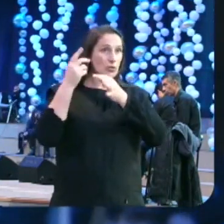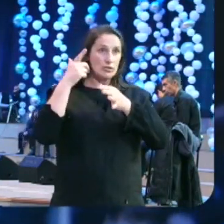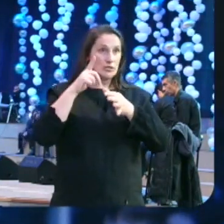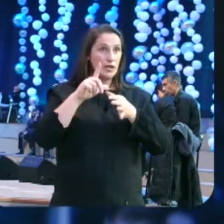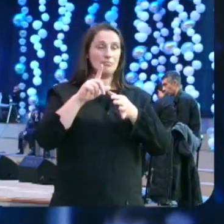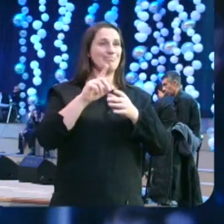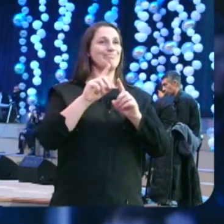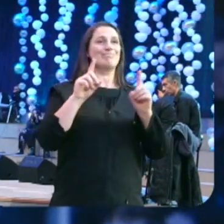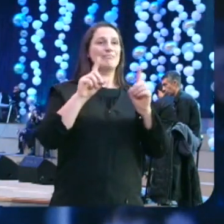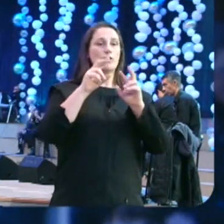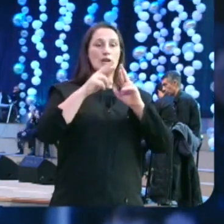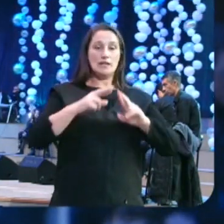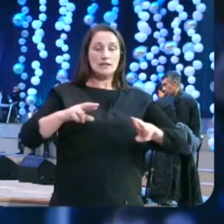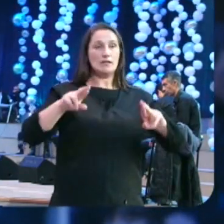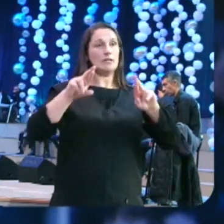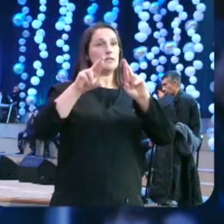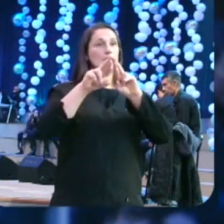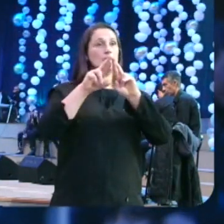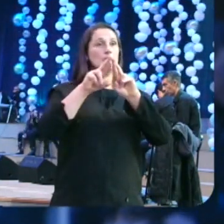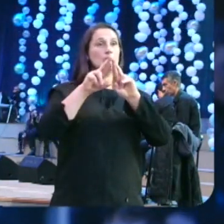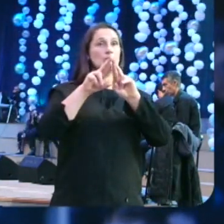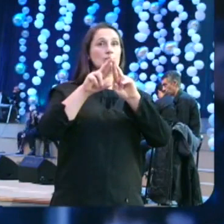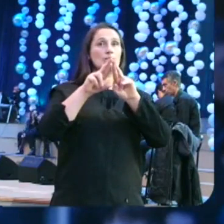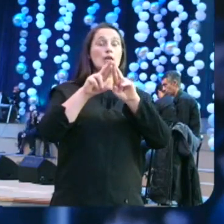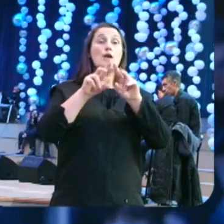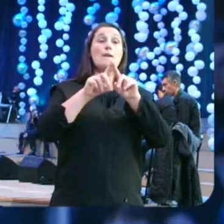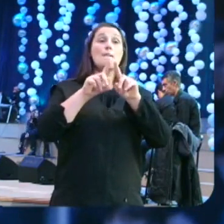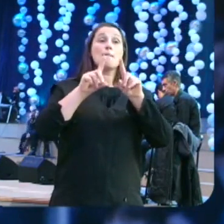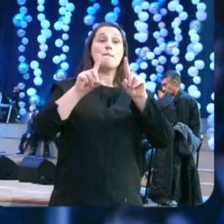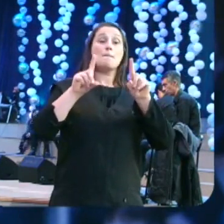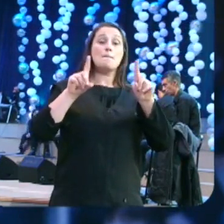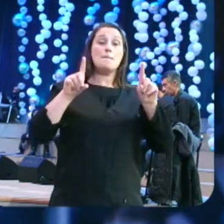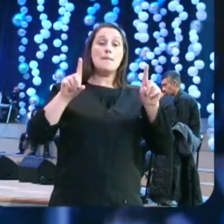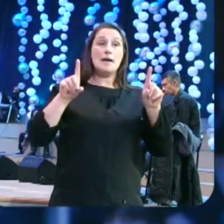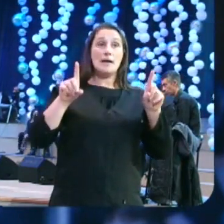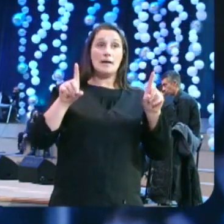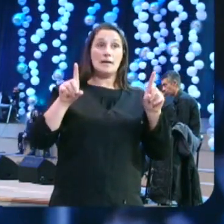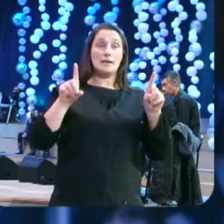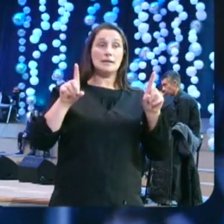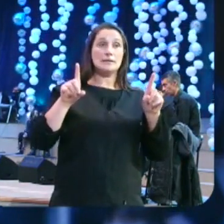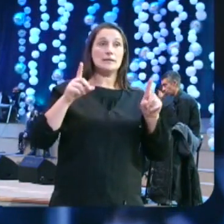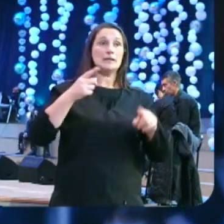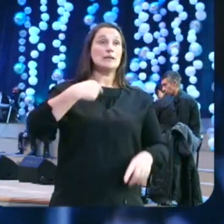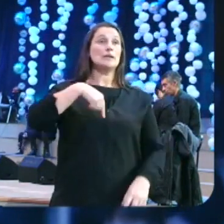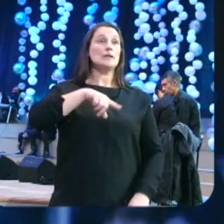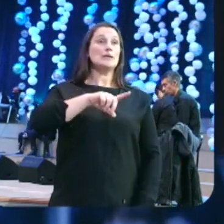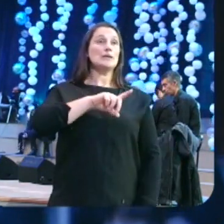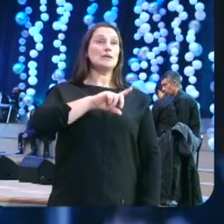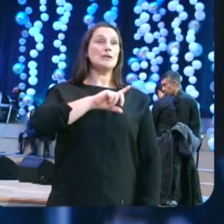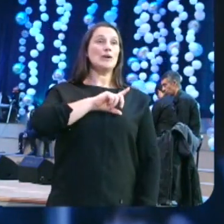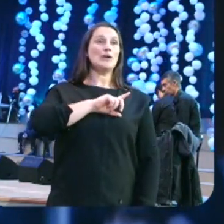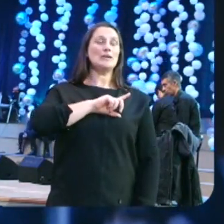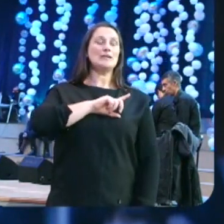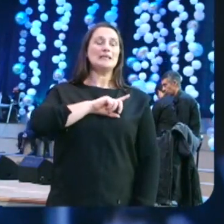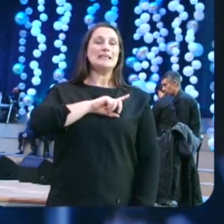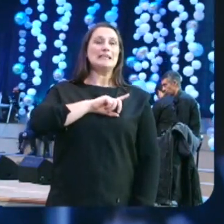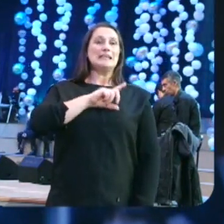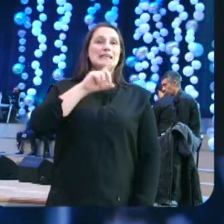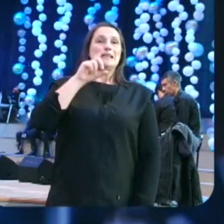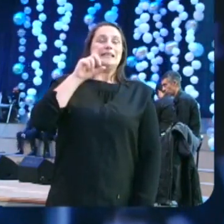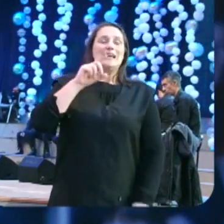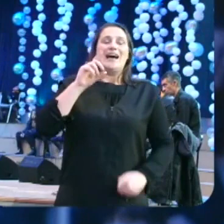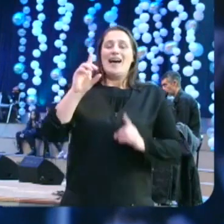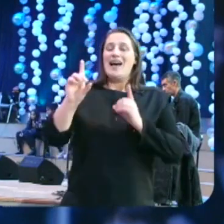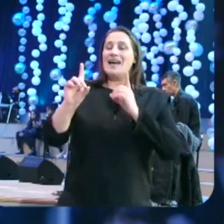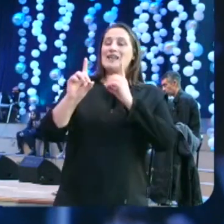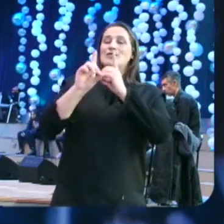essa restauração, mas é o fato da gente poder ser recebido, ser achado,